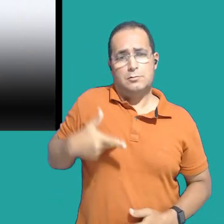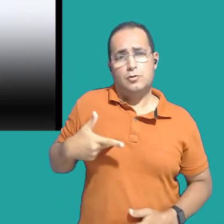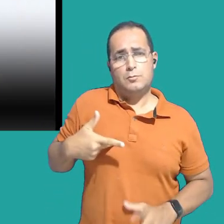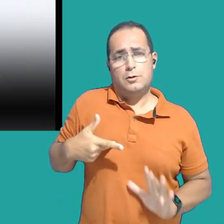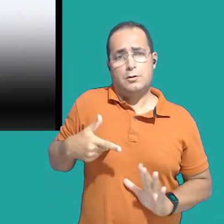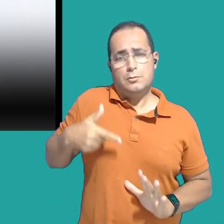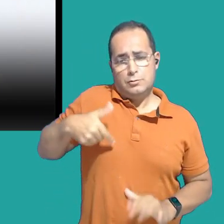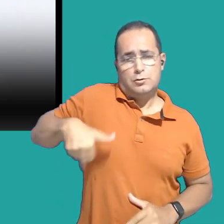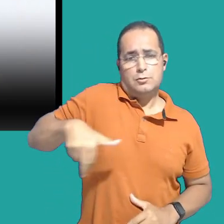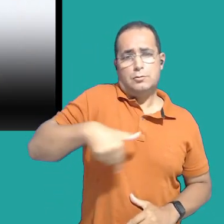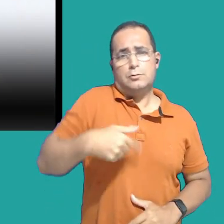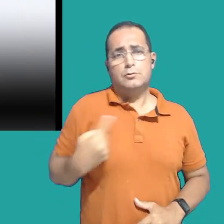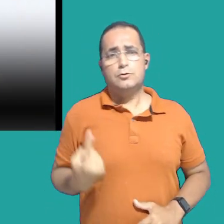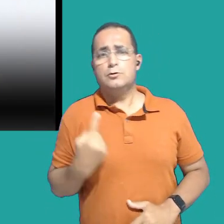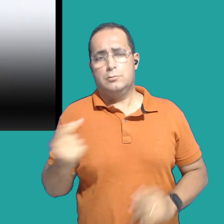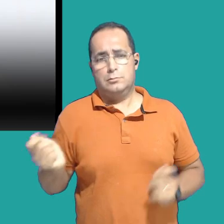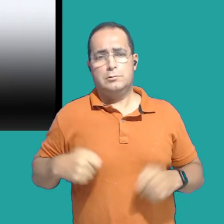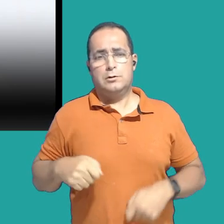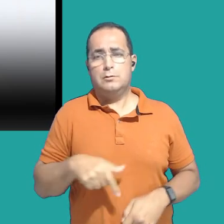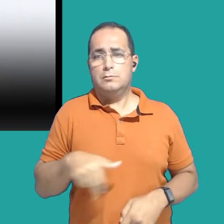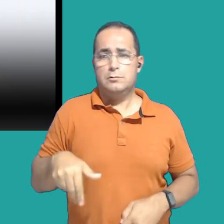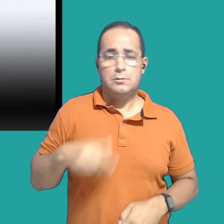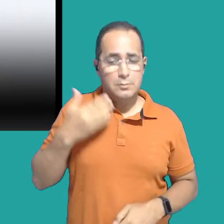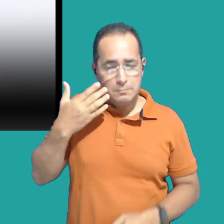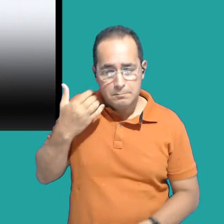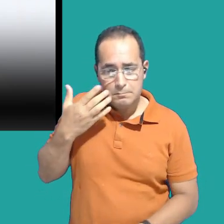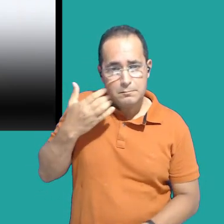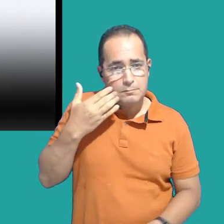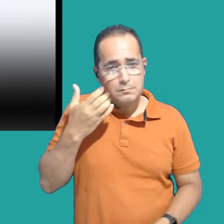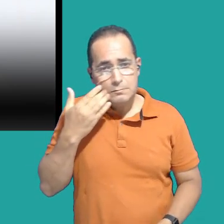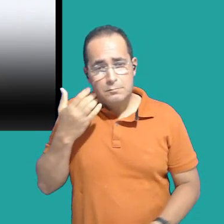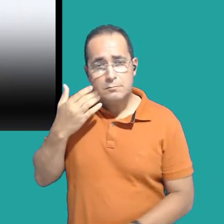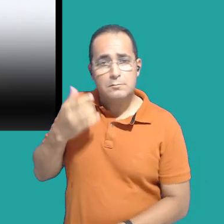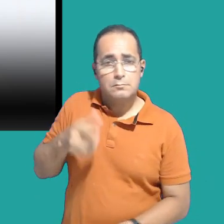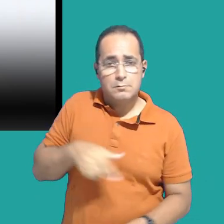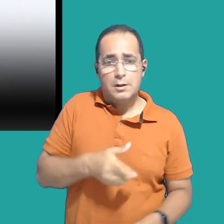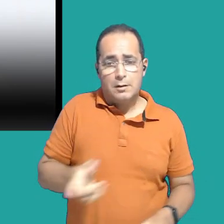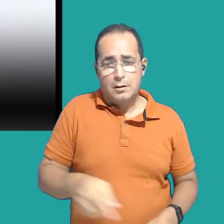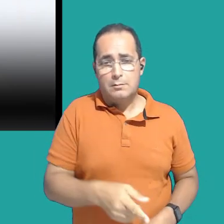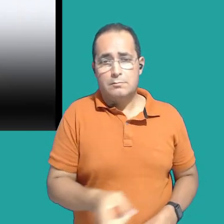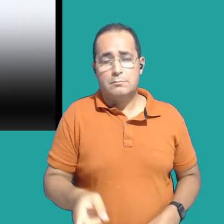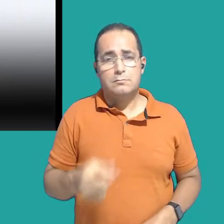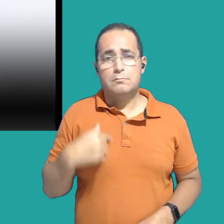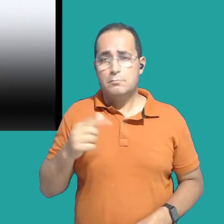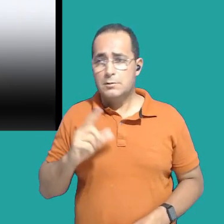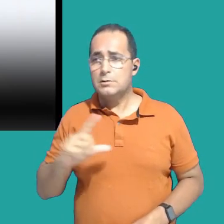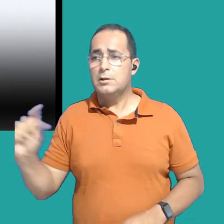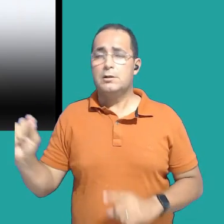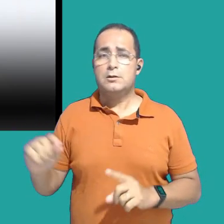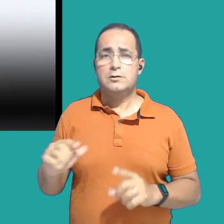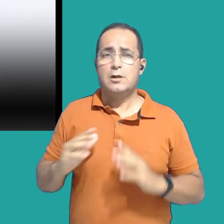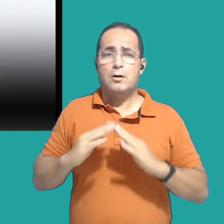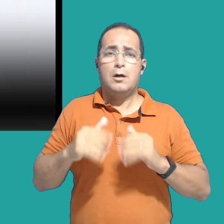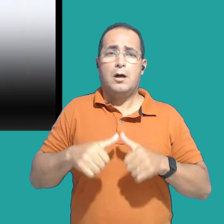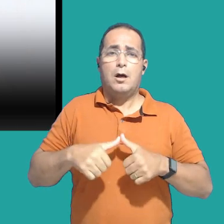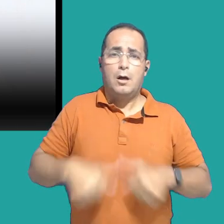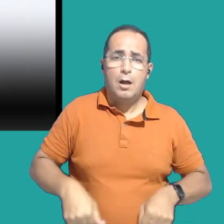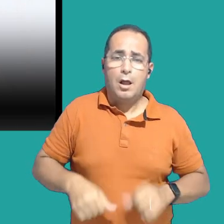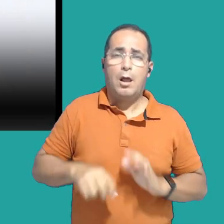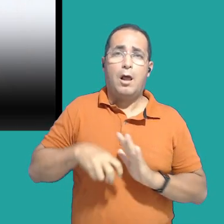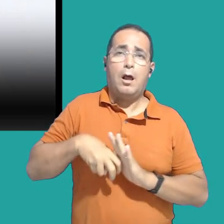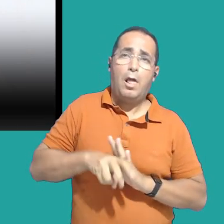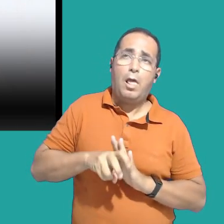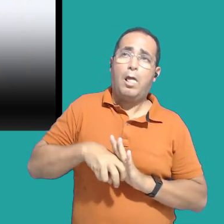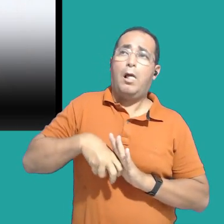daria autonomia. Sim, Então, eu aprendi o que tinha de aprender para querer realmente sair, não ficar